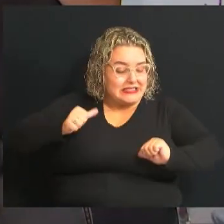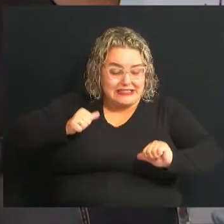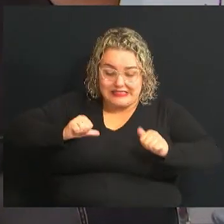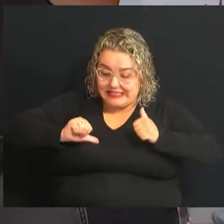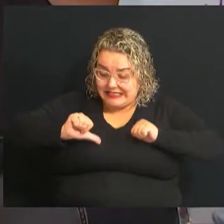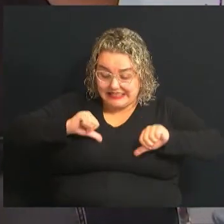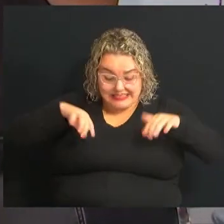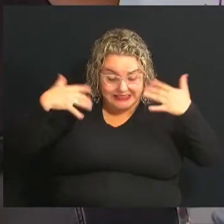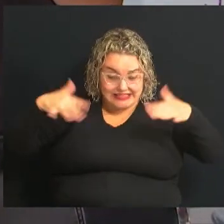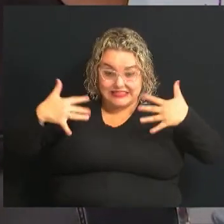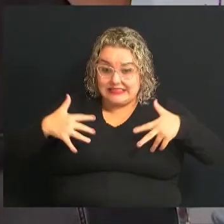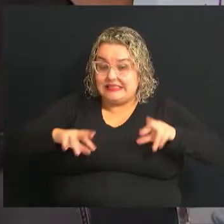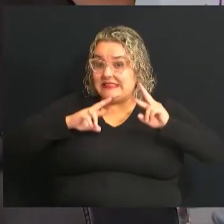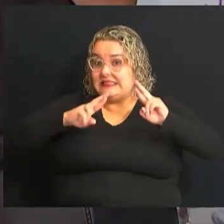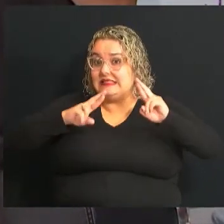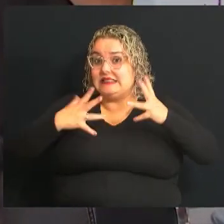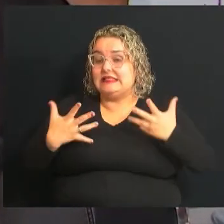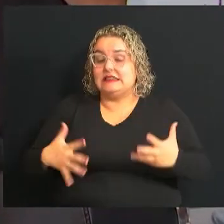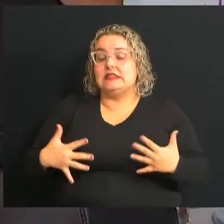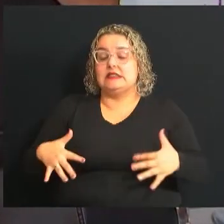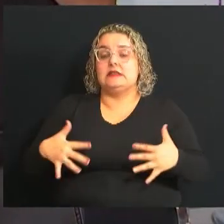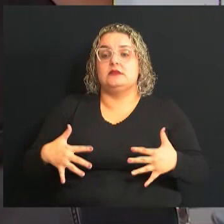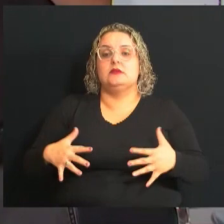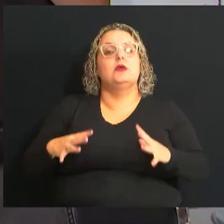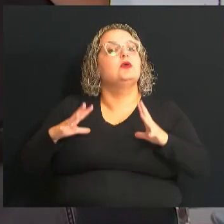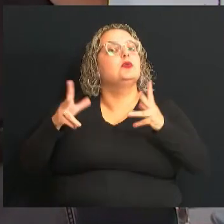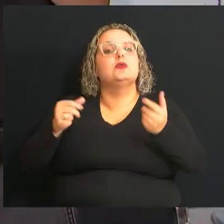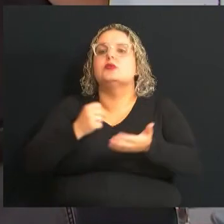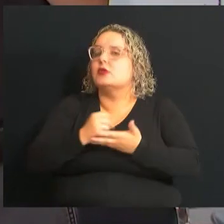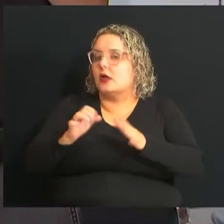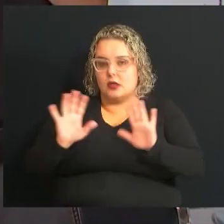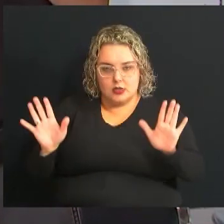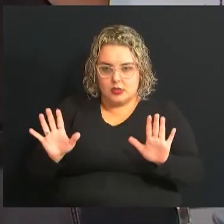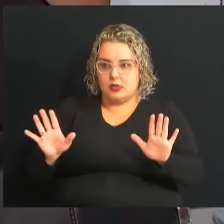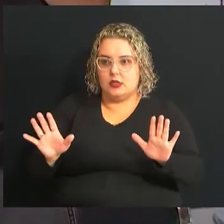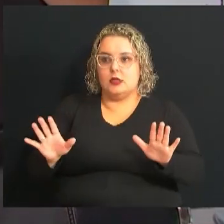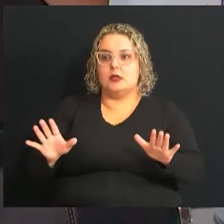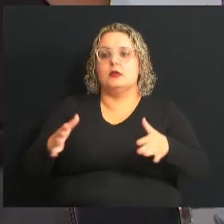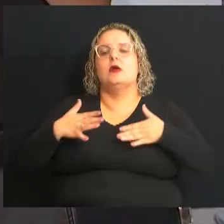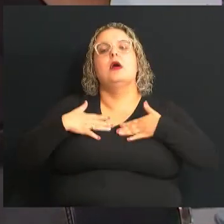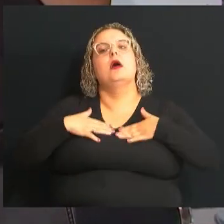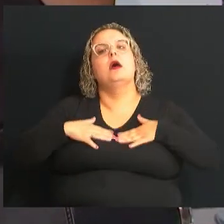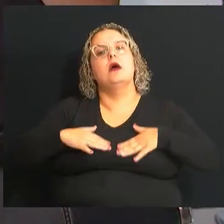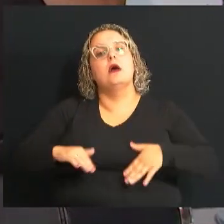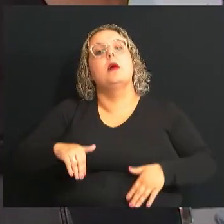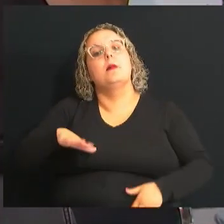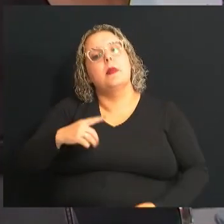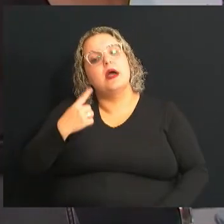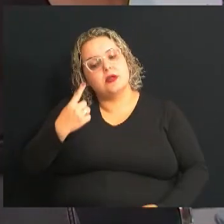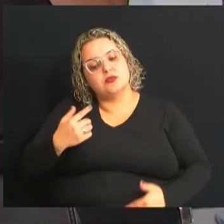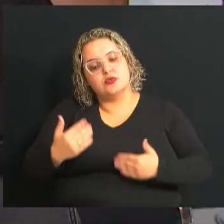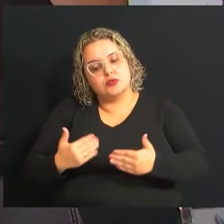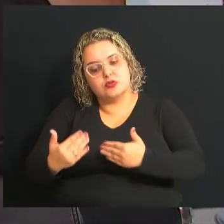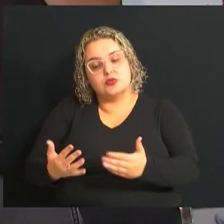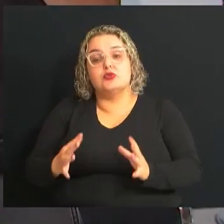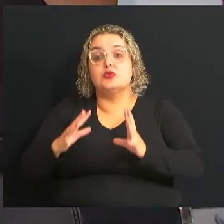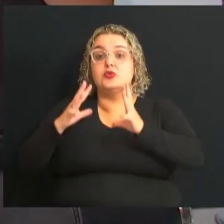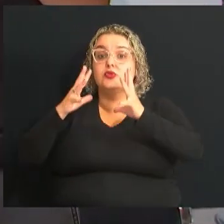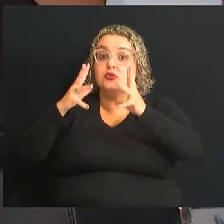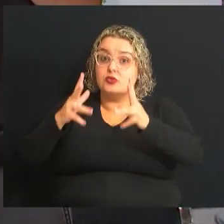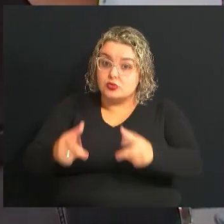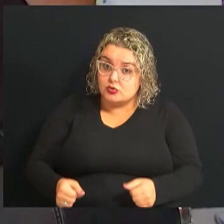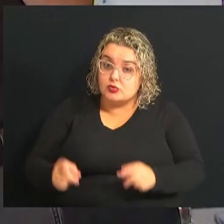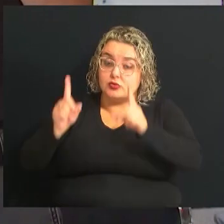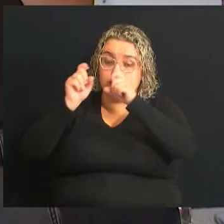está esperando para fazer. Tudo aquilo já foi. Então, assim, é só mais uma etapa dessa maratona e você,